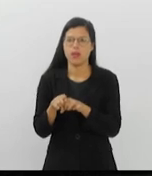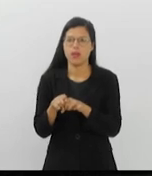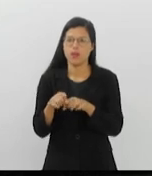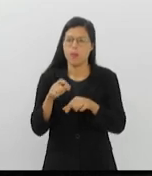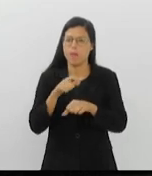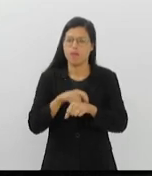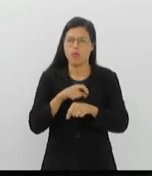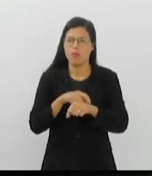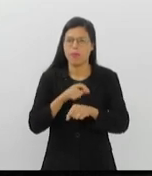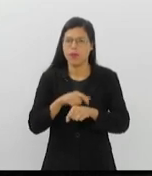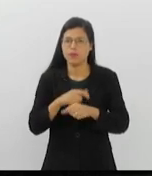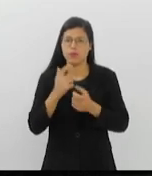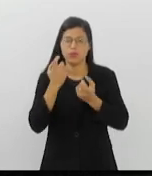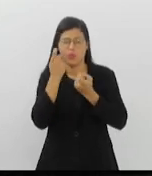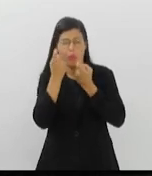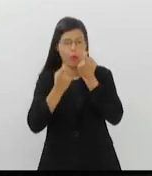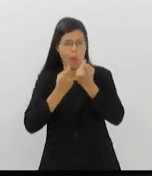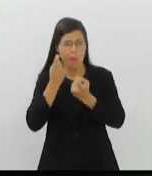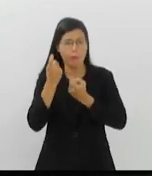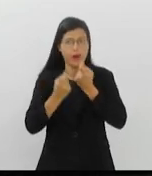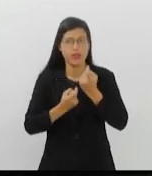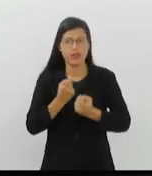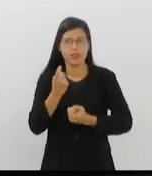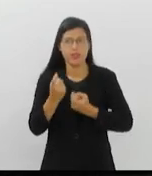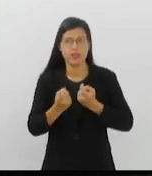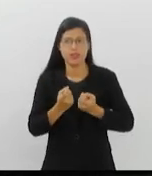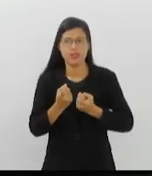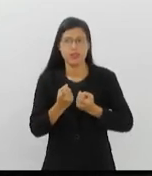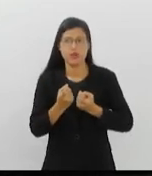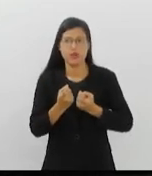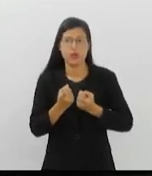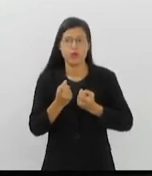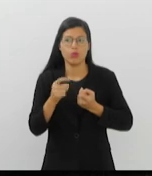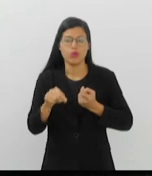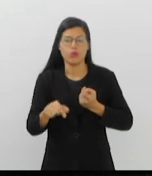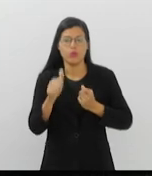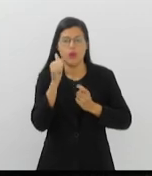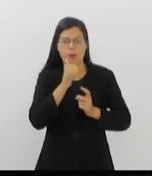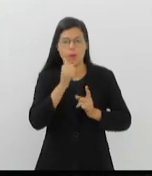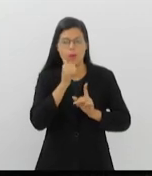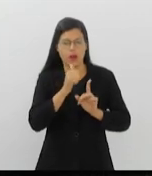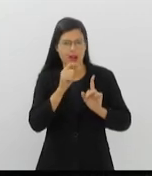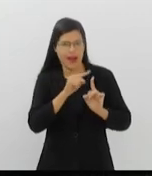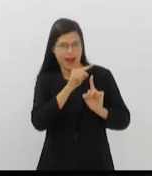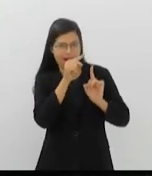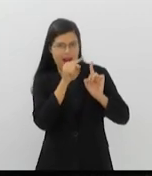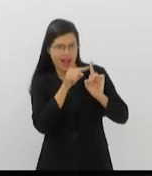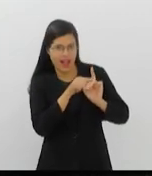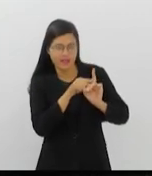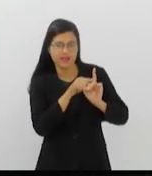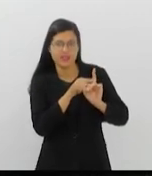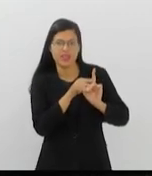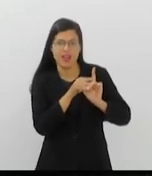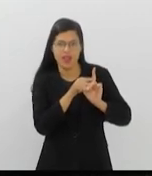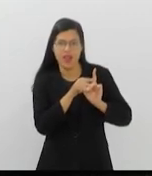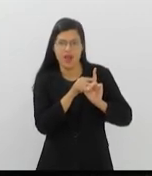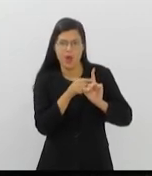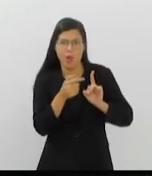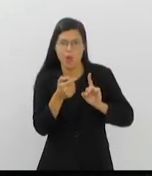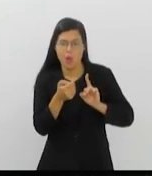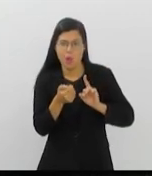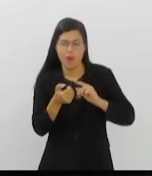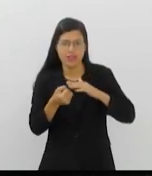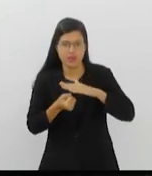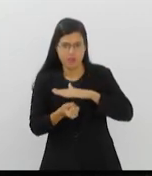de Desespero de Uma moça grávida prestes a ter o seu filho